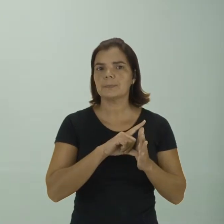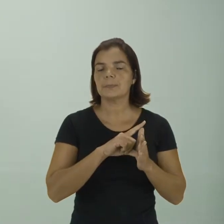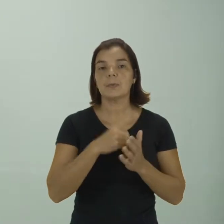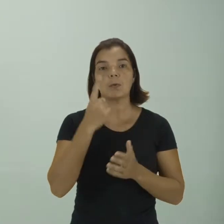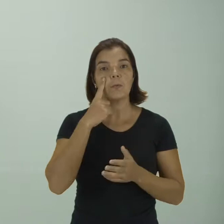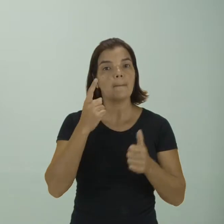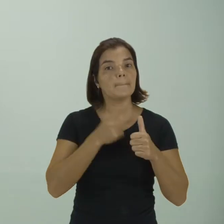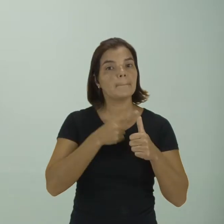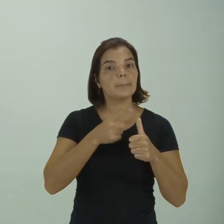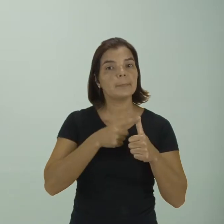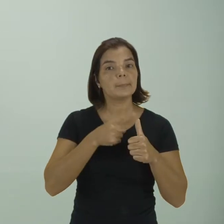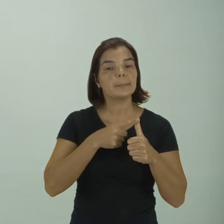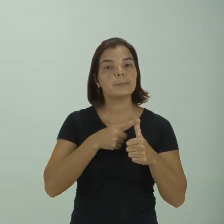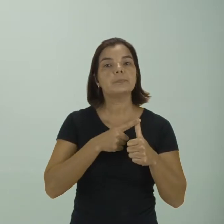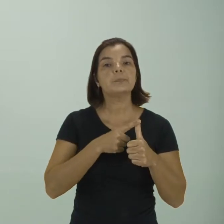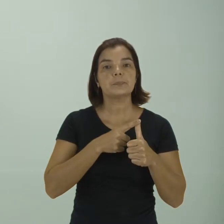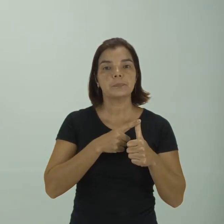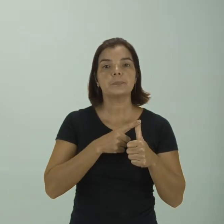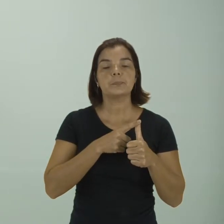Vamos primeiro